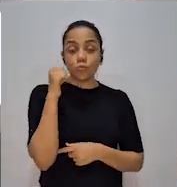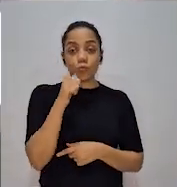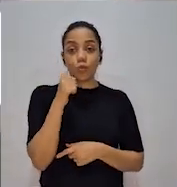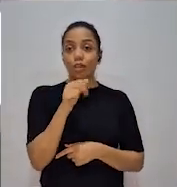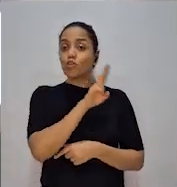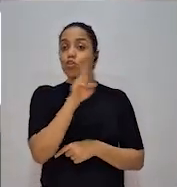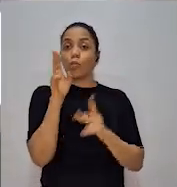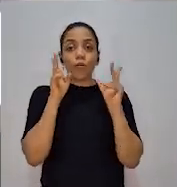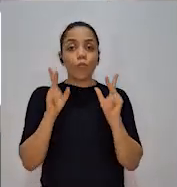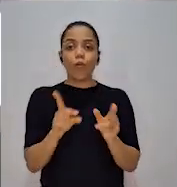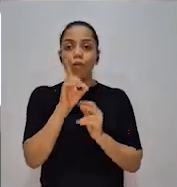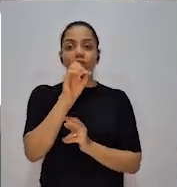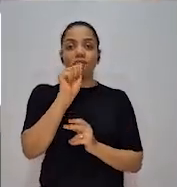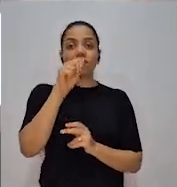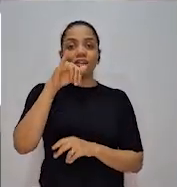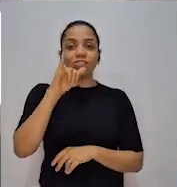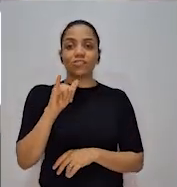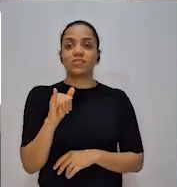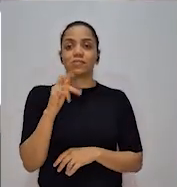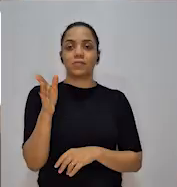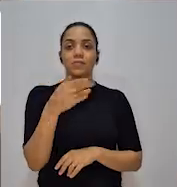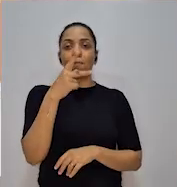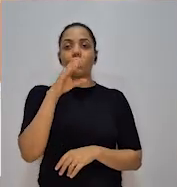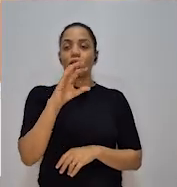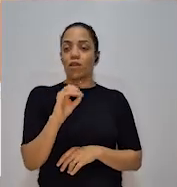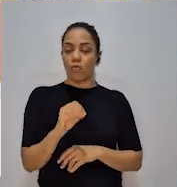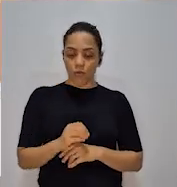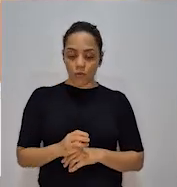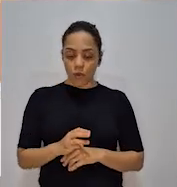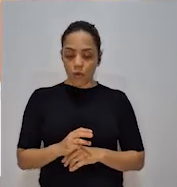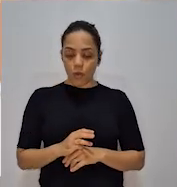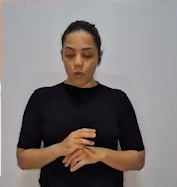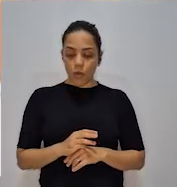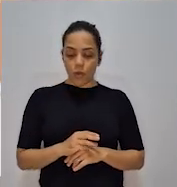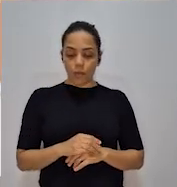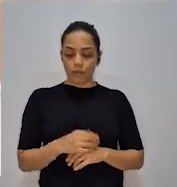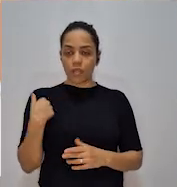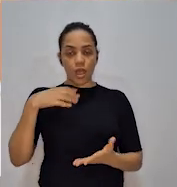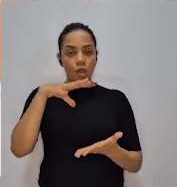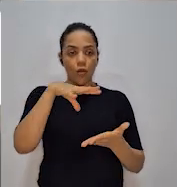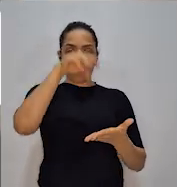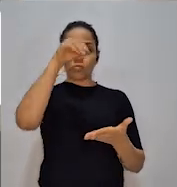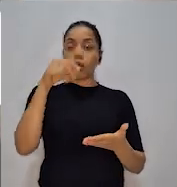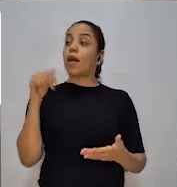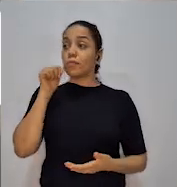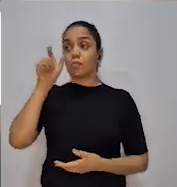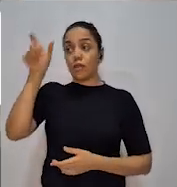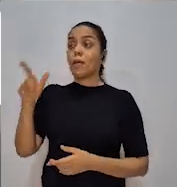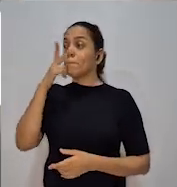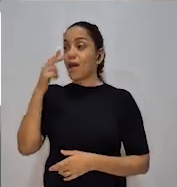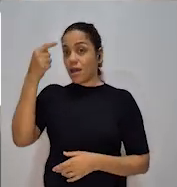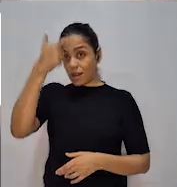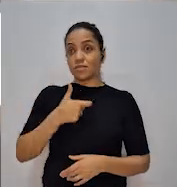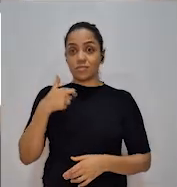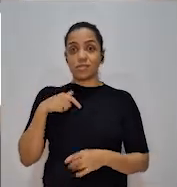existem duas Dani Pio. Não, eu fiz Inclusive, um ela print de aparece tela, comigo Dani. e ela Eu fiz um aparece print. bastante